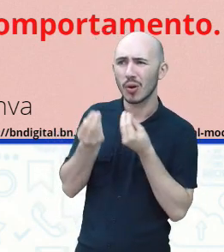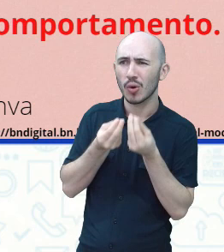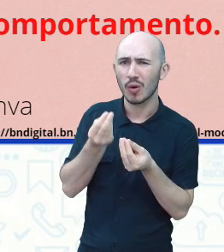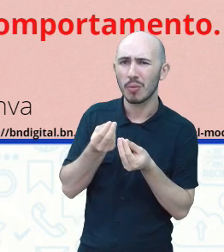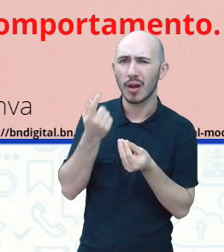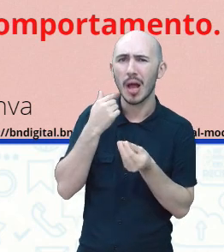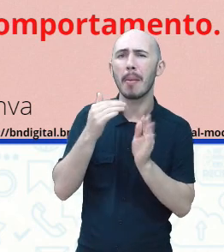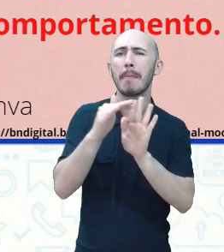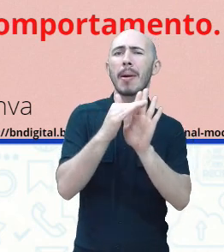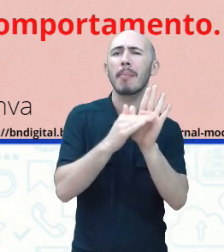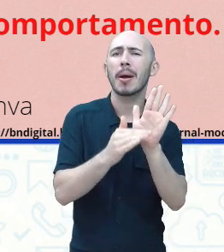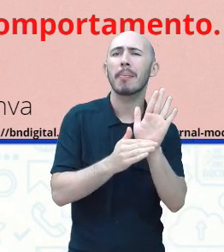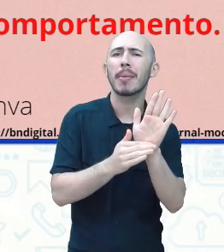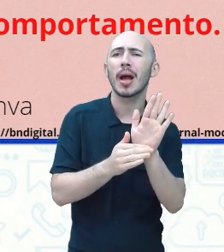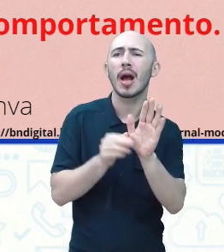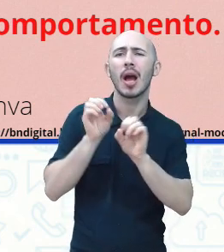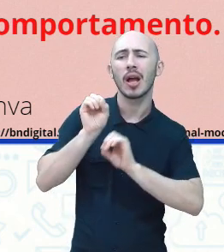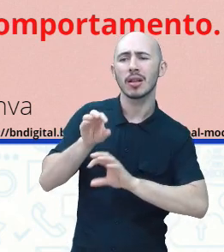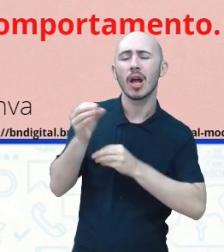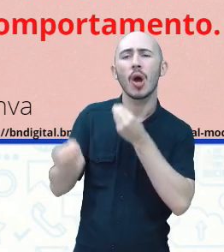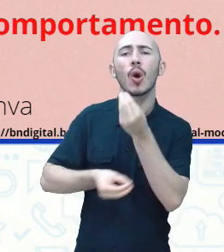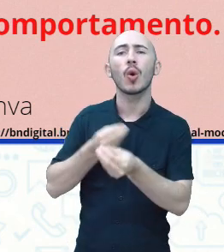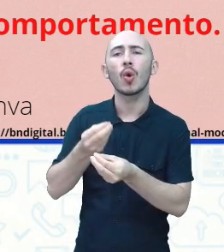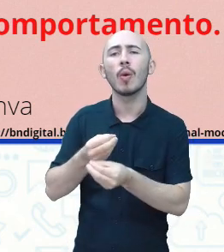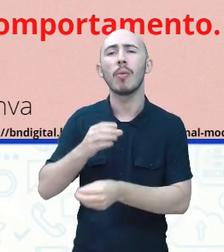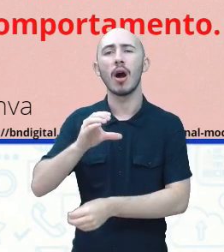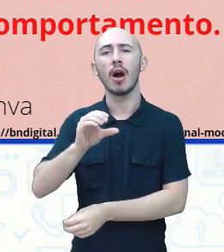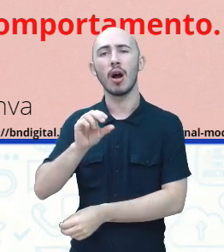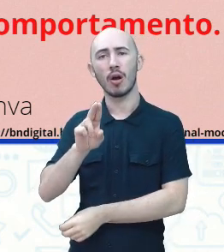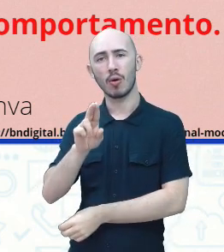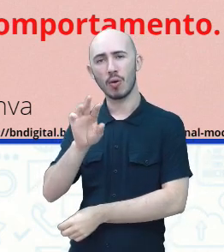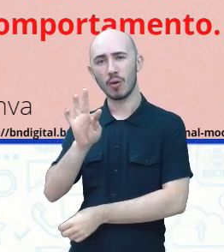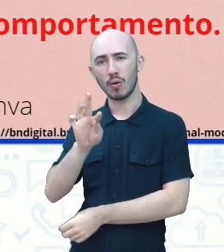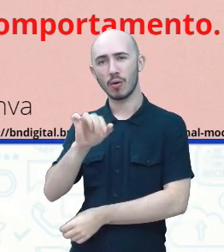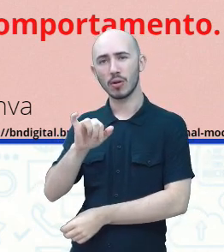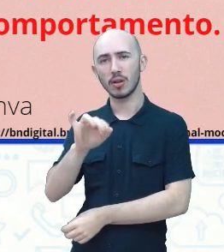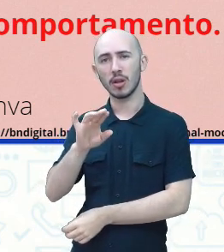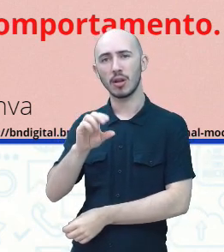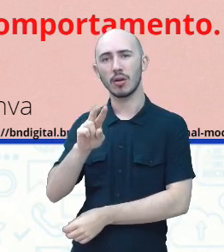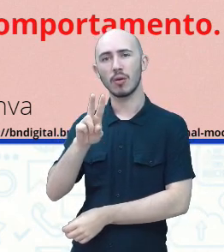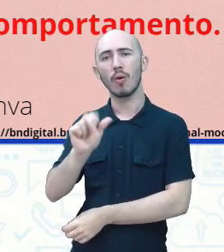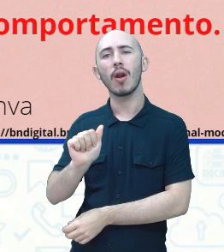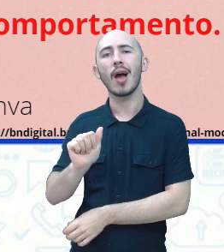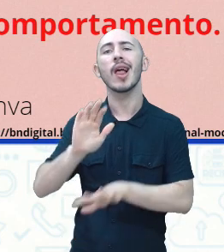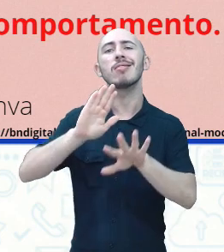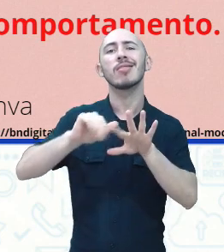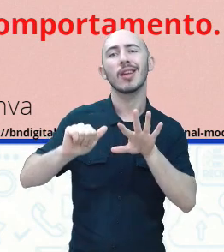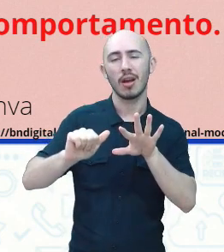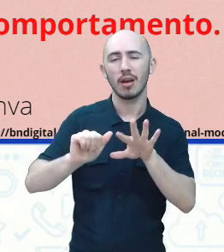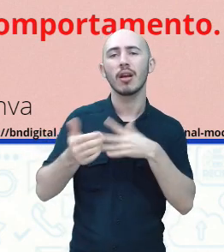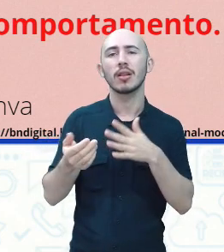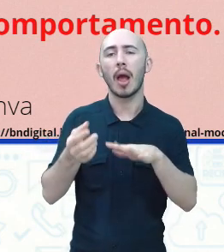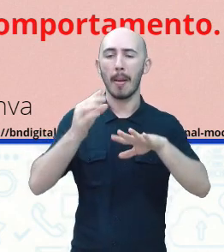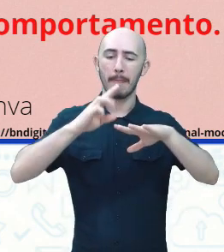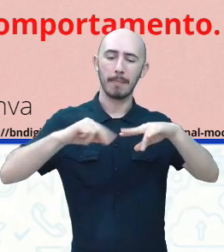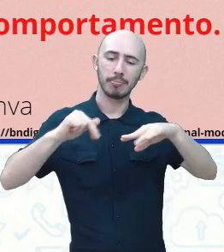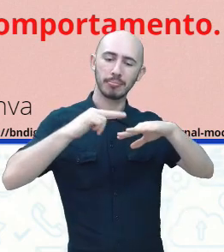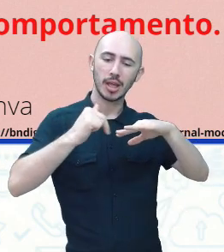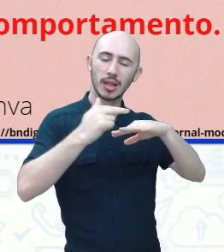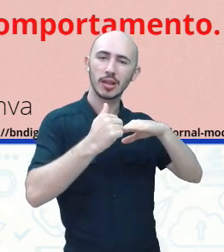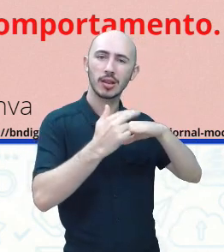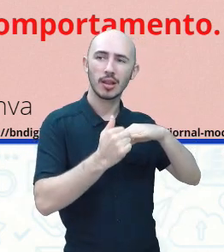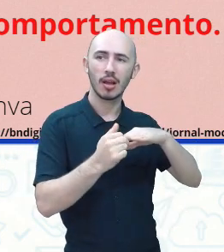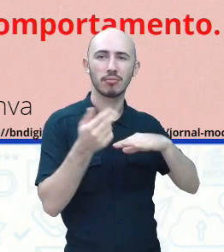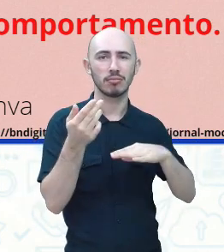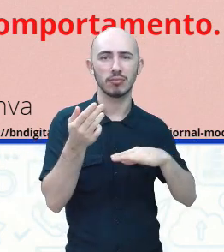manual aí de como fazer, de como tirar a cutícula, de como as suas mãos têm que estar sempre lindas e pintadas, não